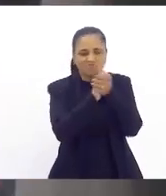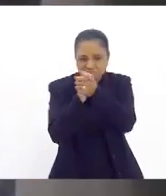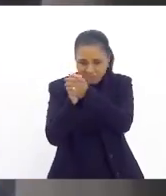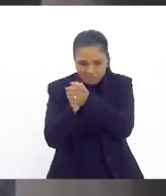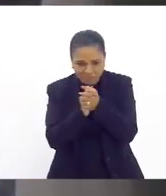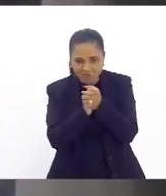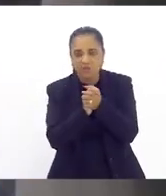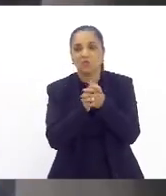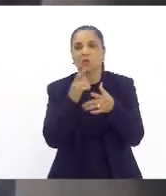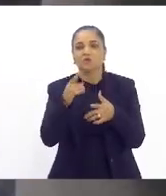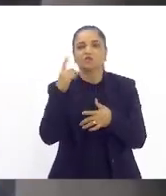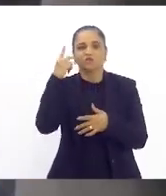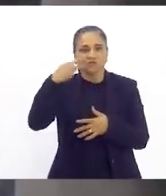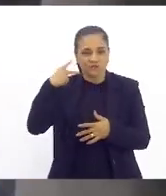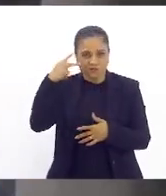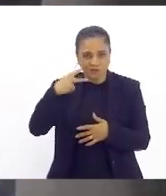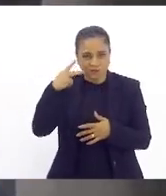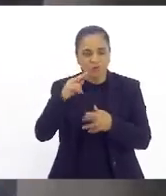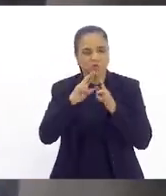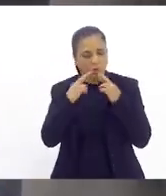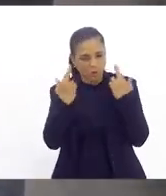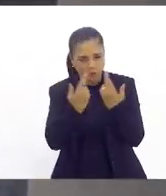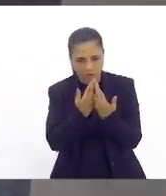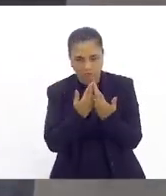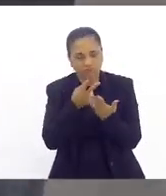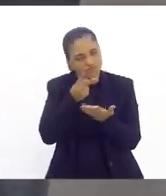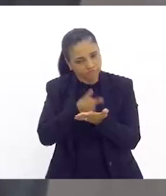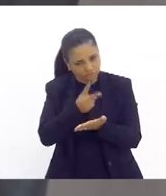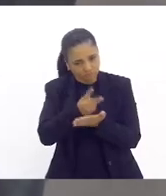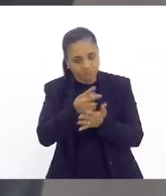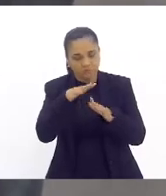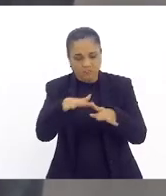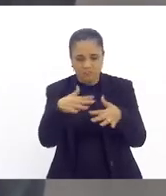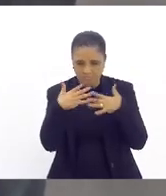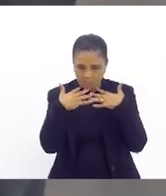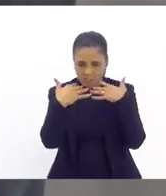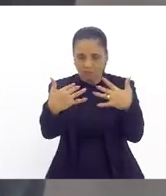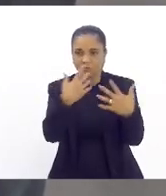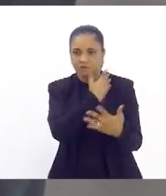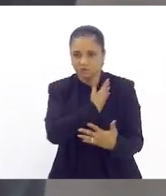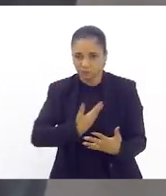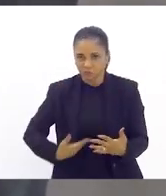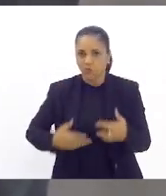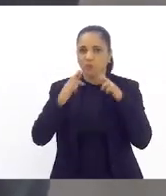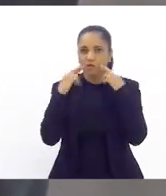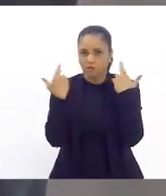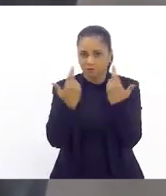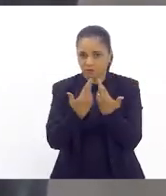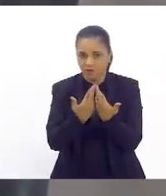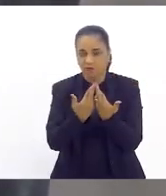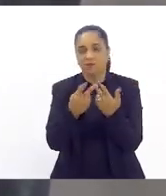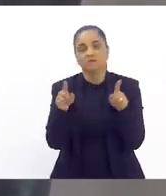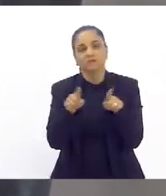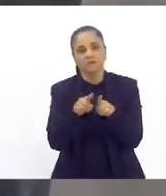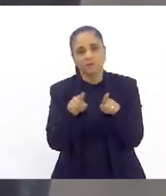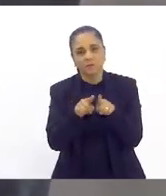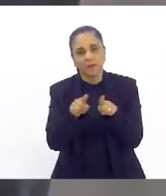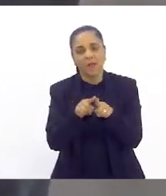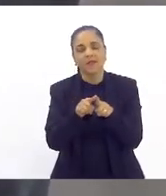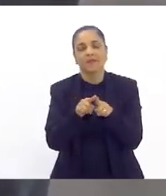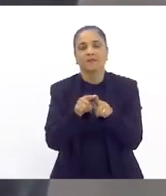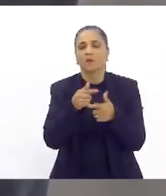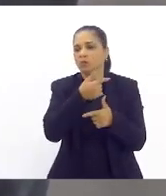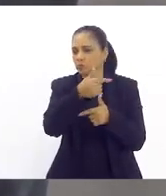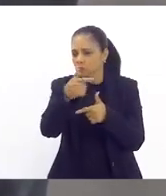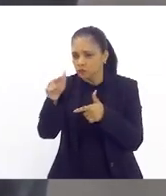vereadores com os quais eu tenho me reunido com grande frequência em audiências públicas em reuniões e cumprimento também os demais presentes e que